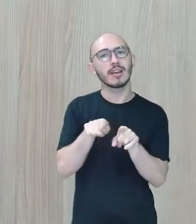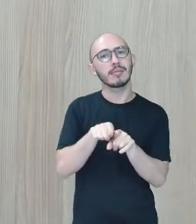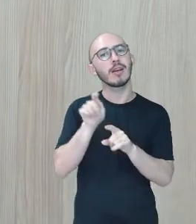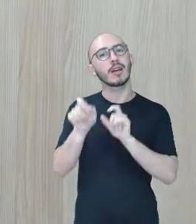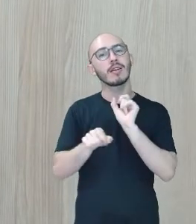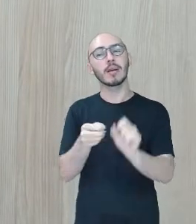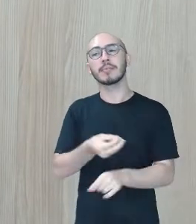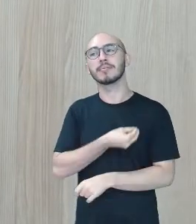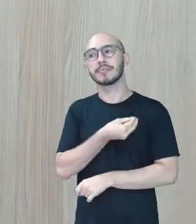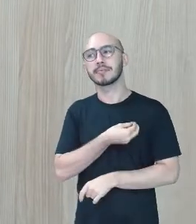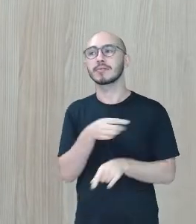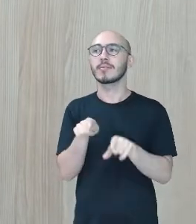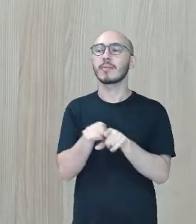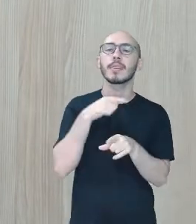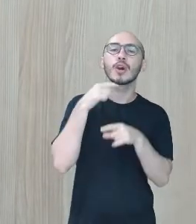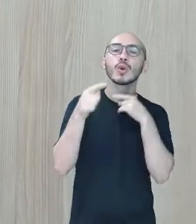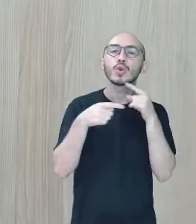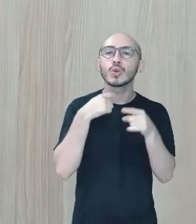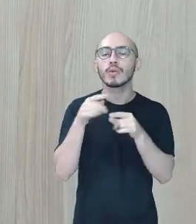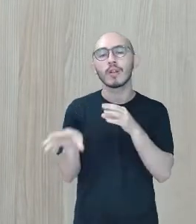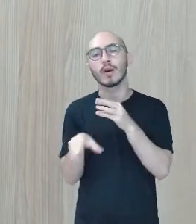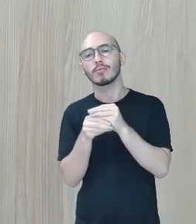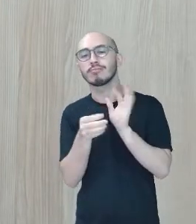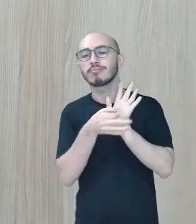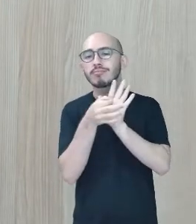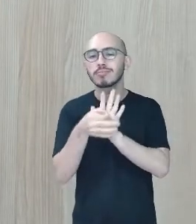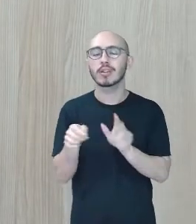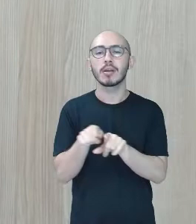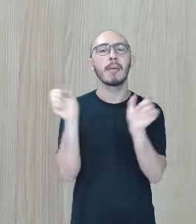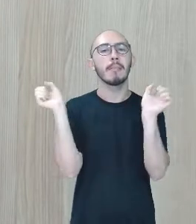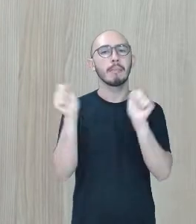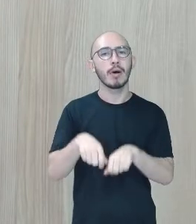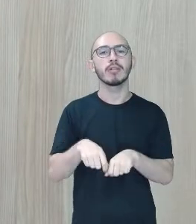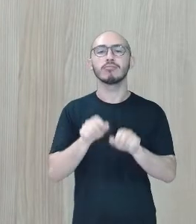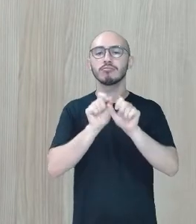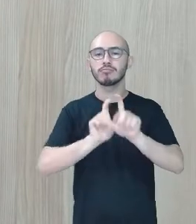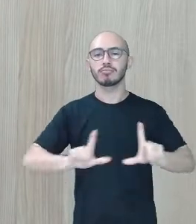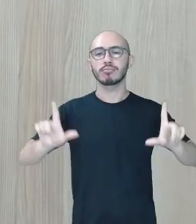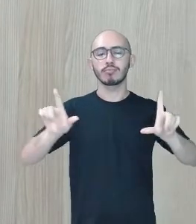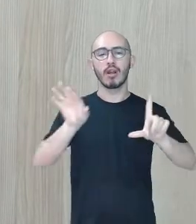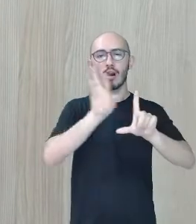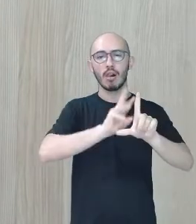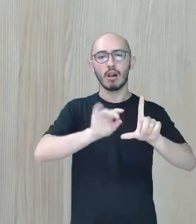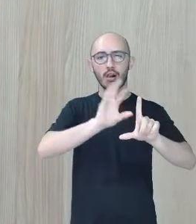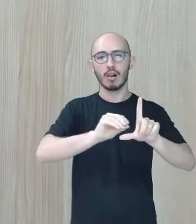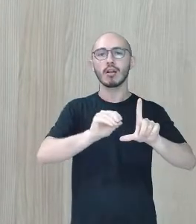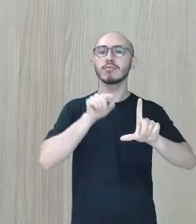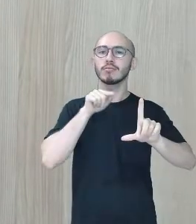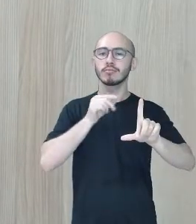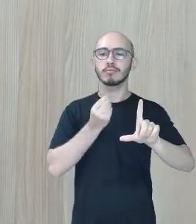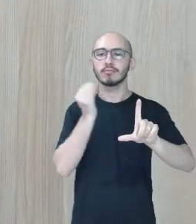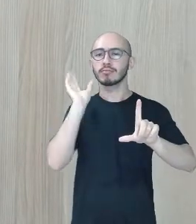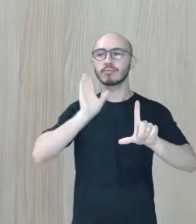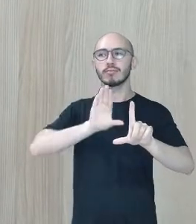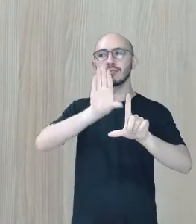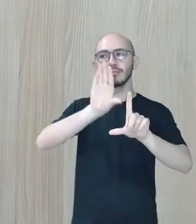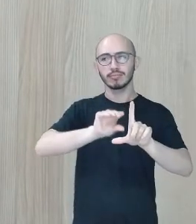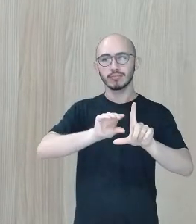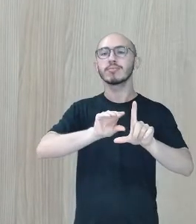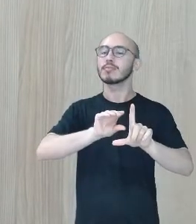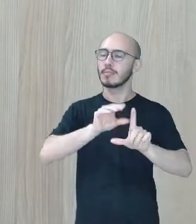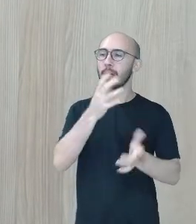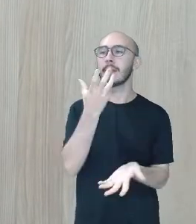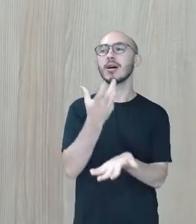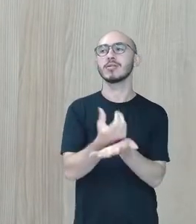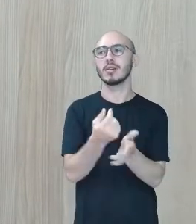sua presença, das suas dúvidas, seus comentários, você pode acessar o QR Code, Billy vai me dar uma ajudinha, colocando aí na sua tela, para você